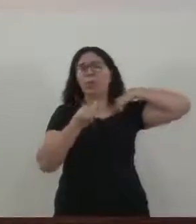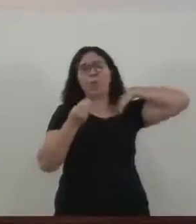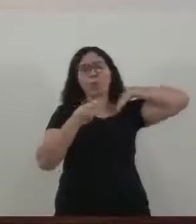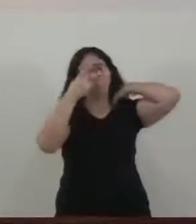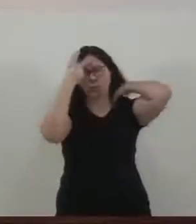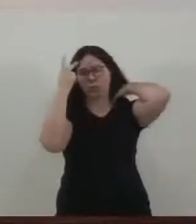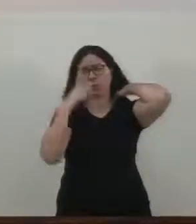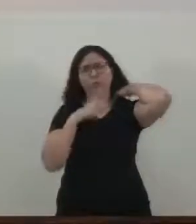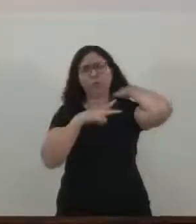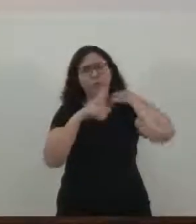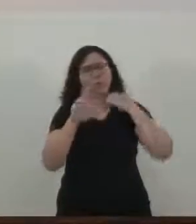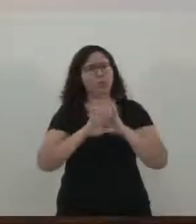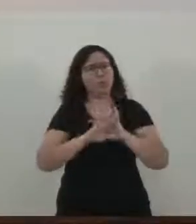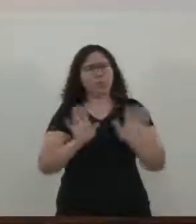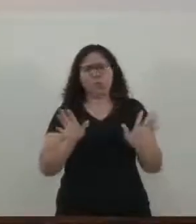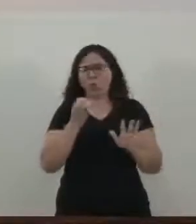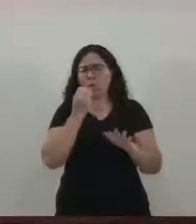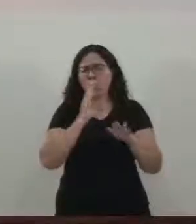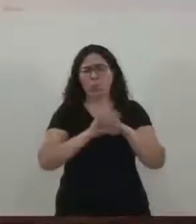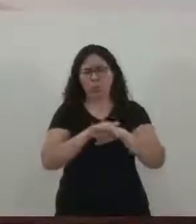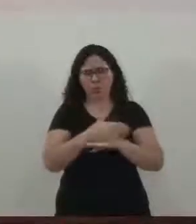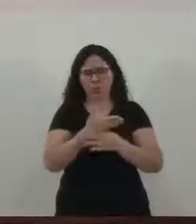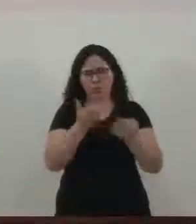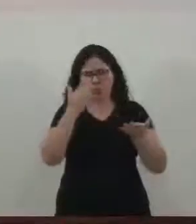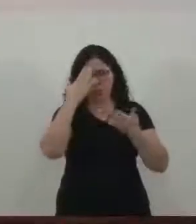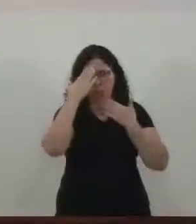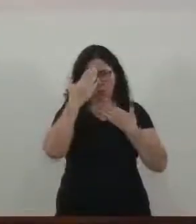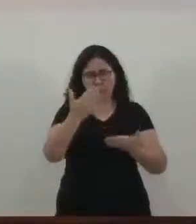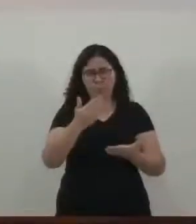paga. Tá bom, senhor presidente? Só isso. Boa noite a todos. Obrigado.